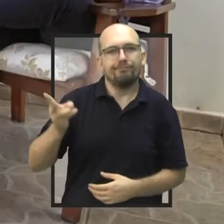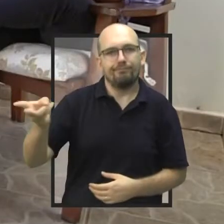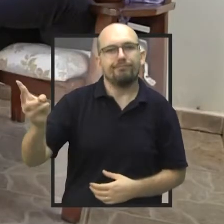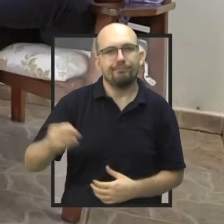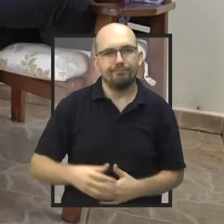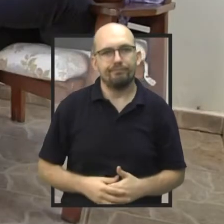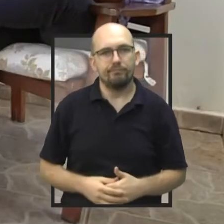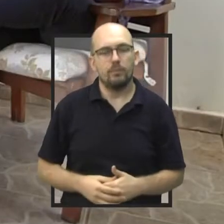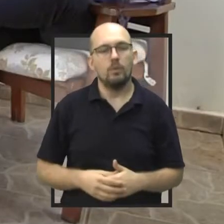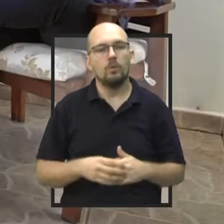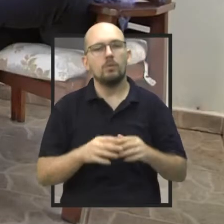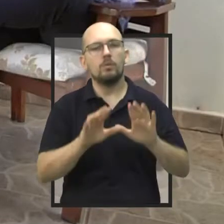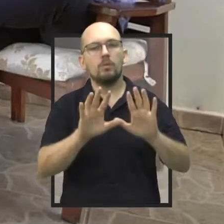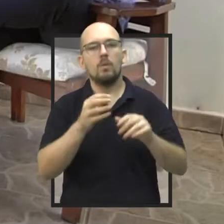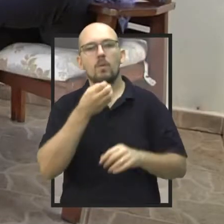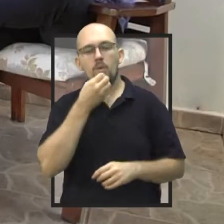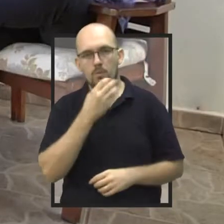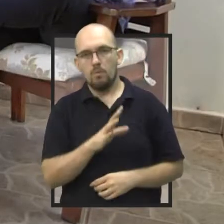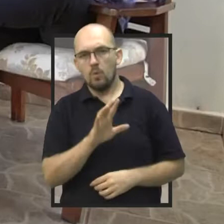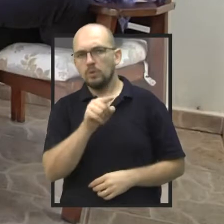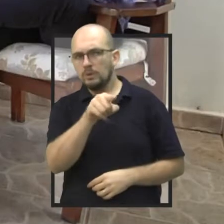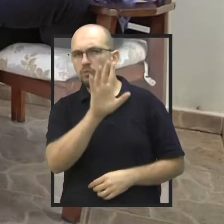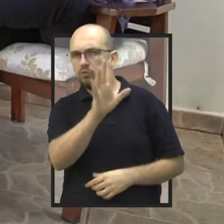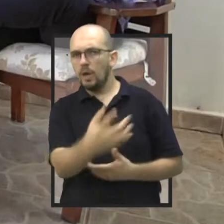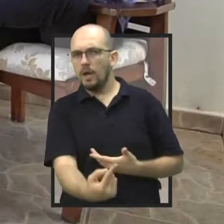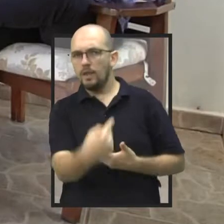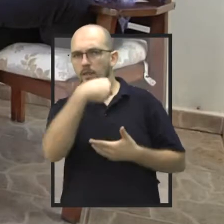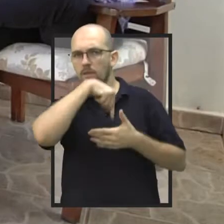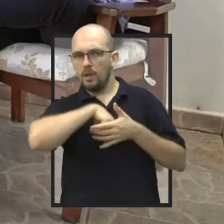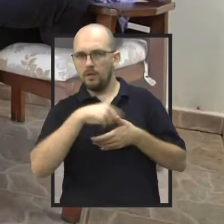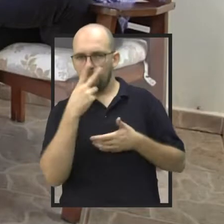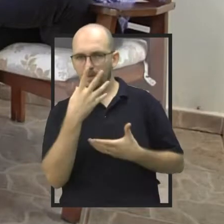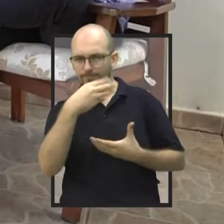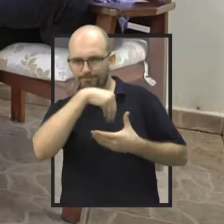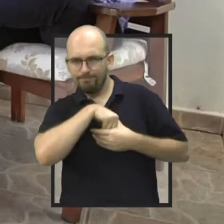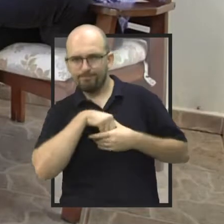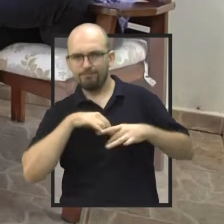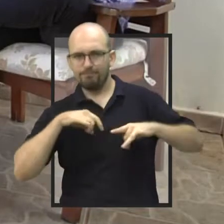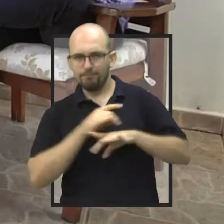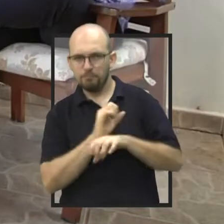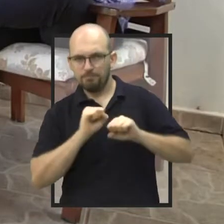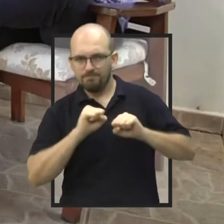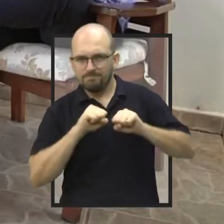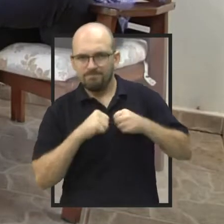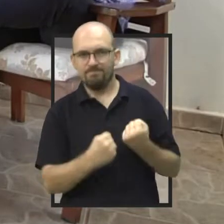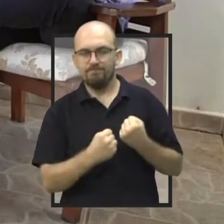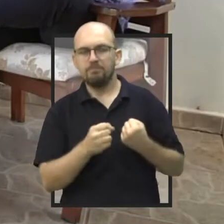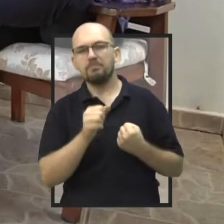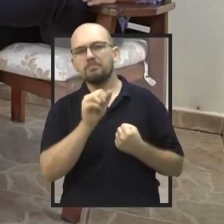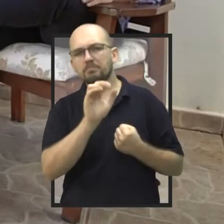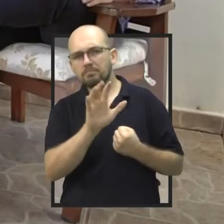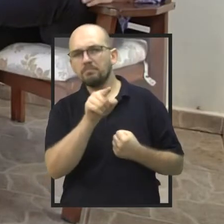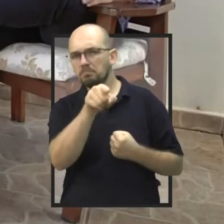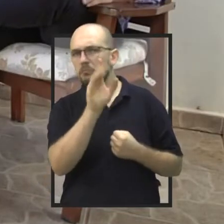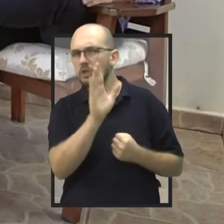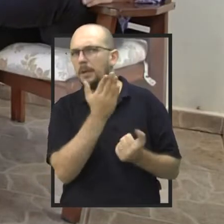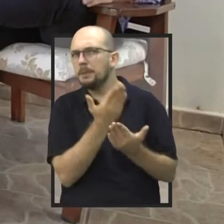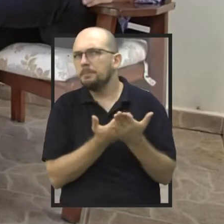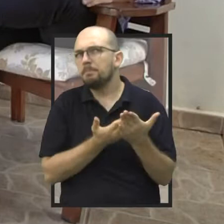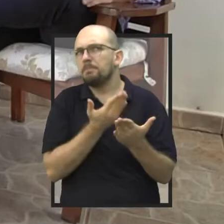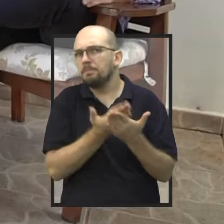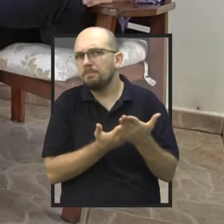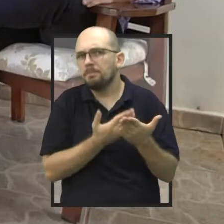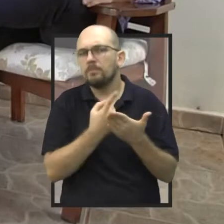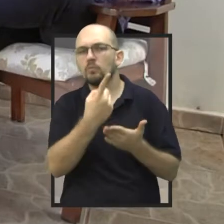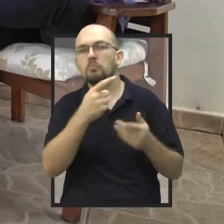Bom, isso já faz parte da essência do senhor. Faz. O senhor já matutava, né, a possibilidade